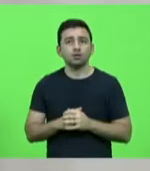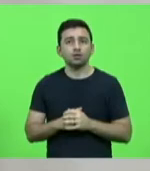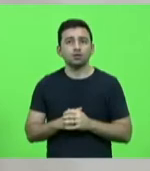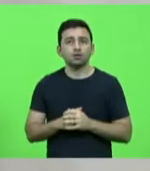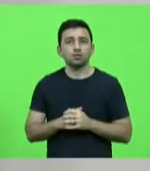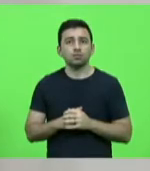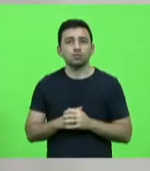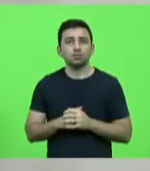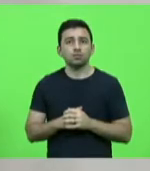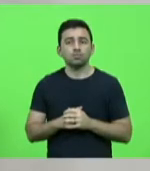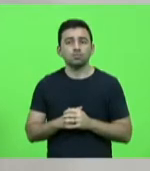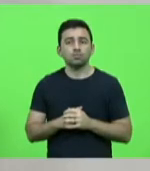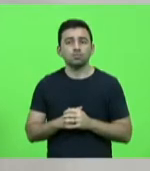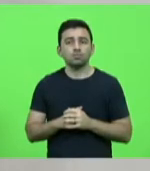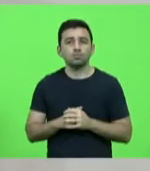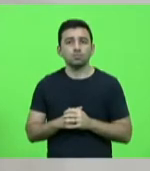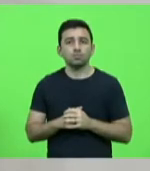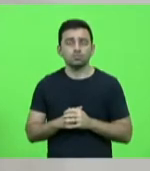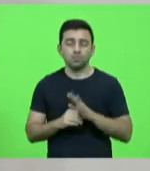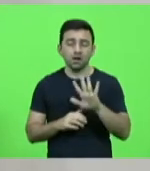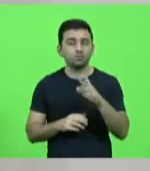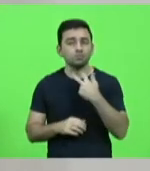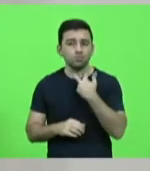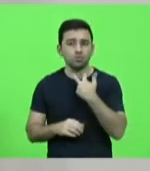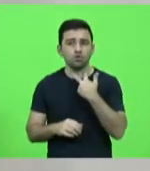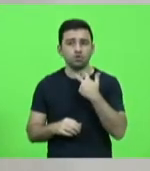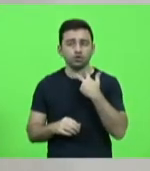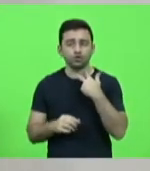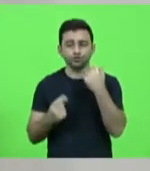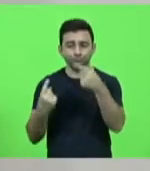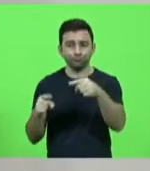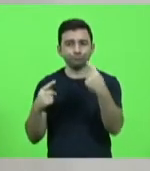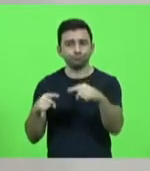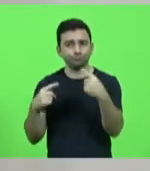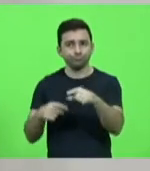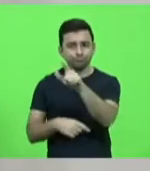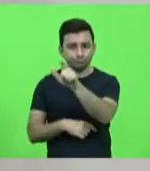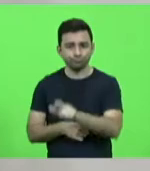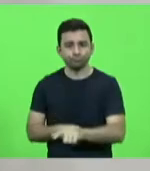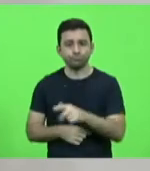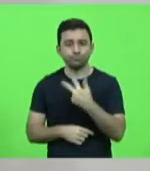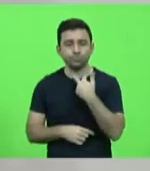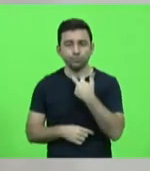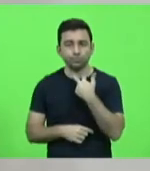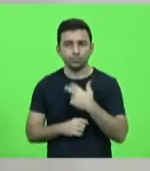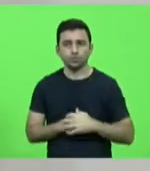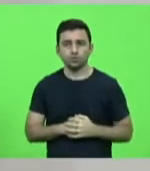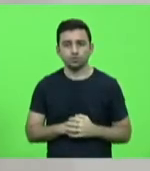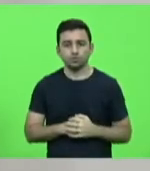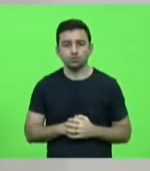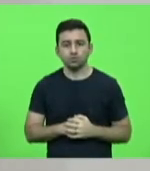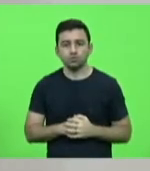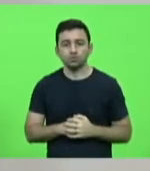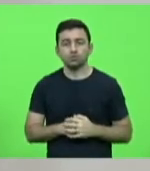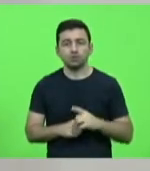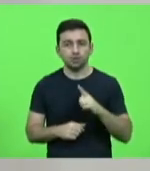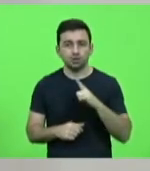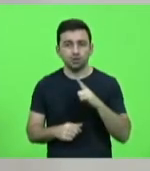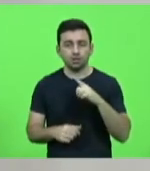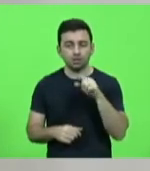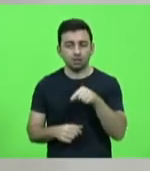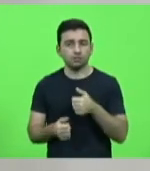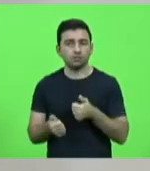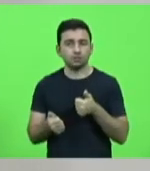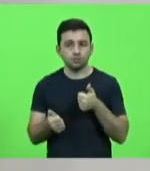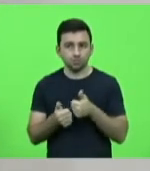com ou atacar alguém. Nós temos as pensões, a Previdência do Tribunal de Justiça,